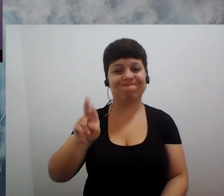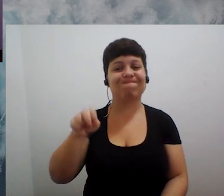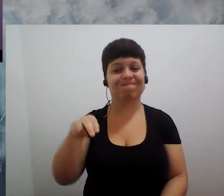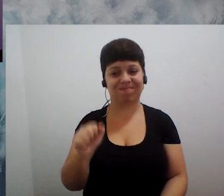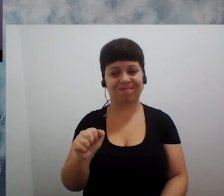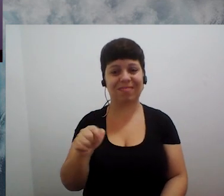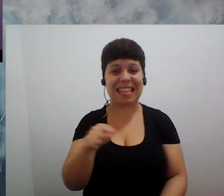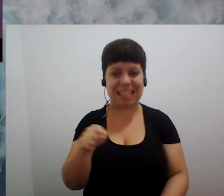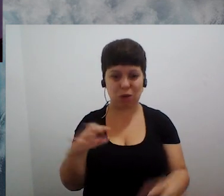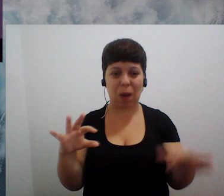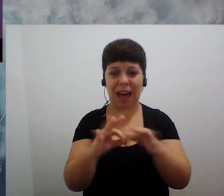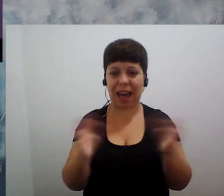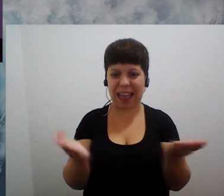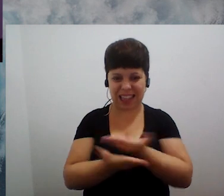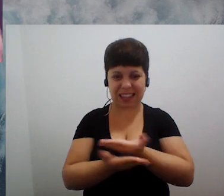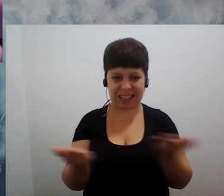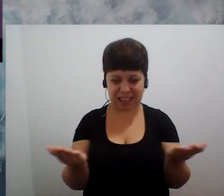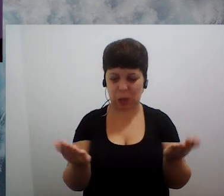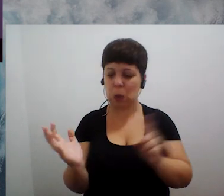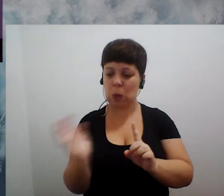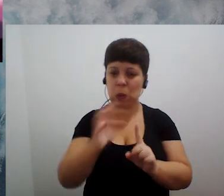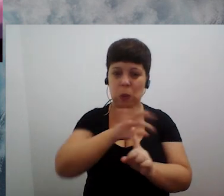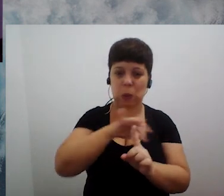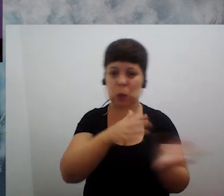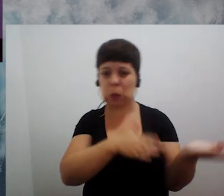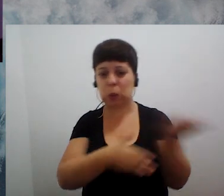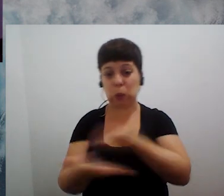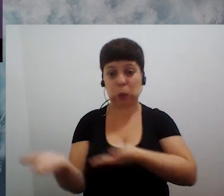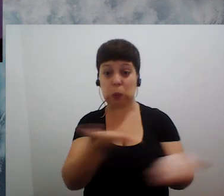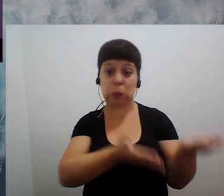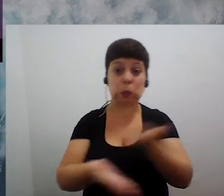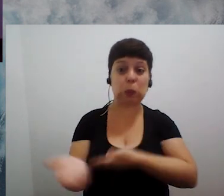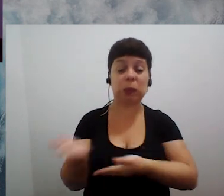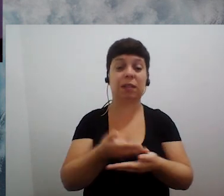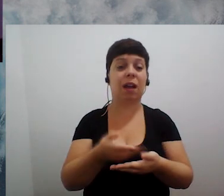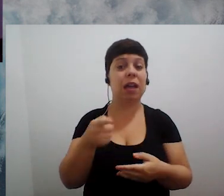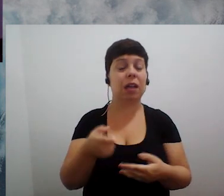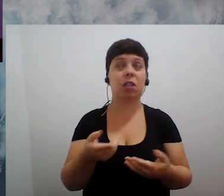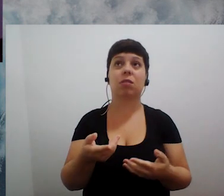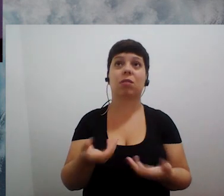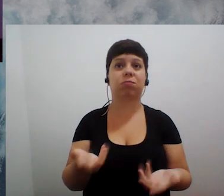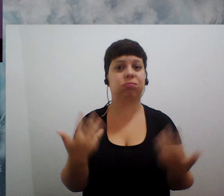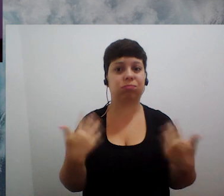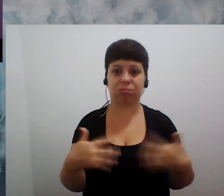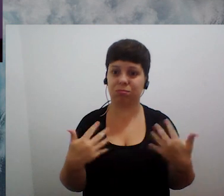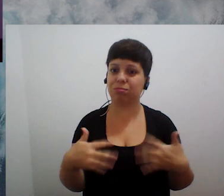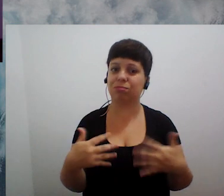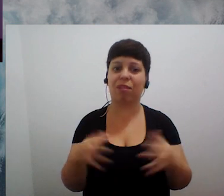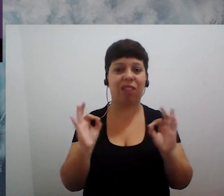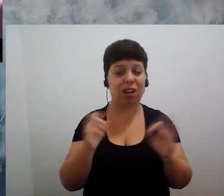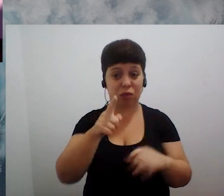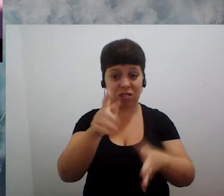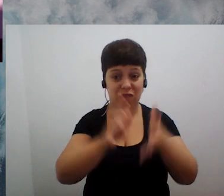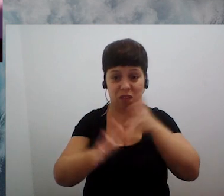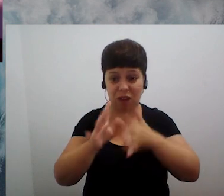Lorena, essa sinergia, essa relação que uma coisa causa a outra e depois causa de volta, isso é incrível, né? E